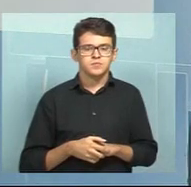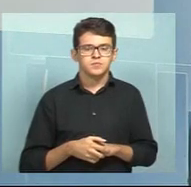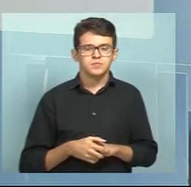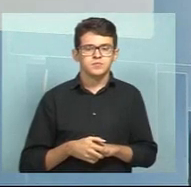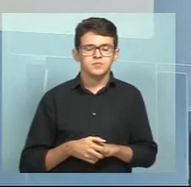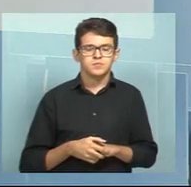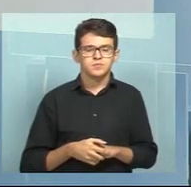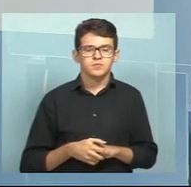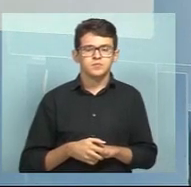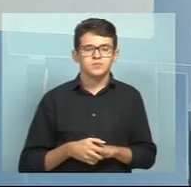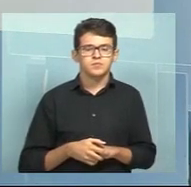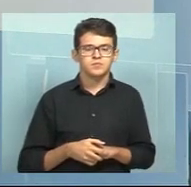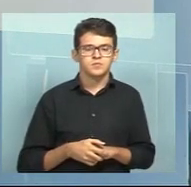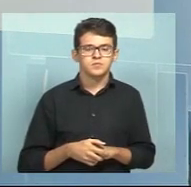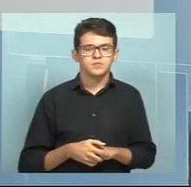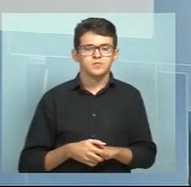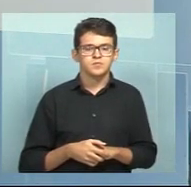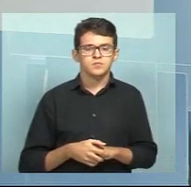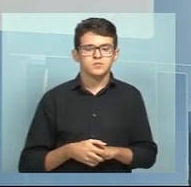Primeiro ponto.